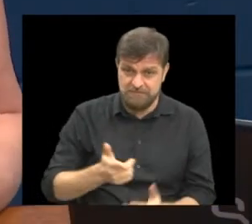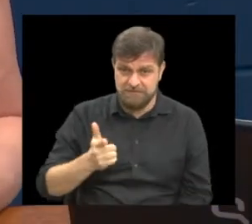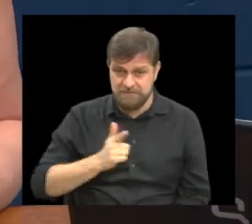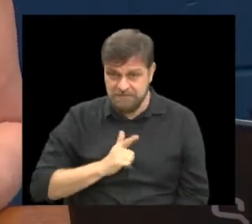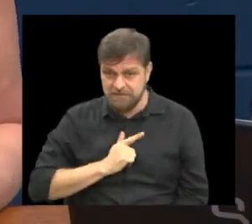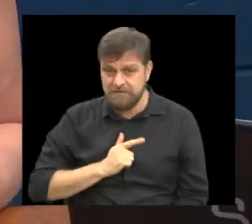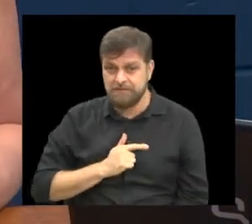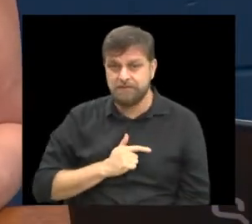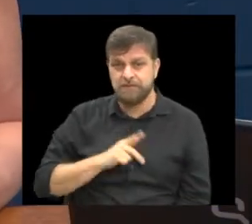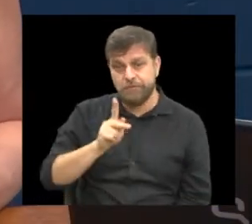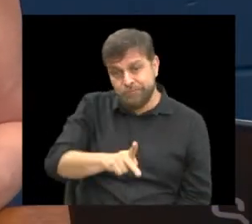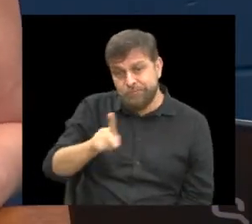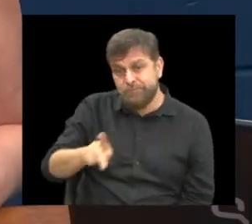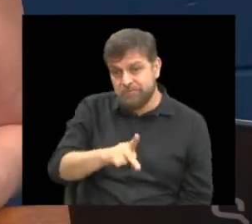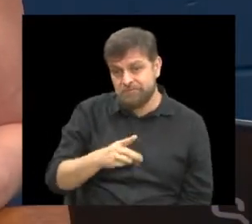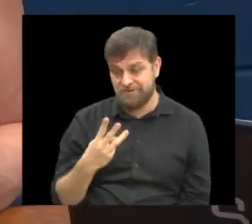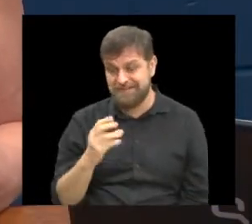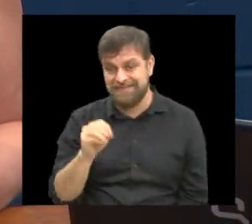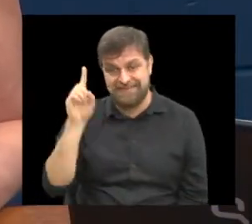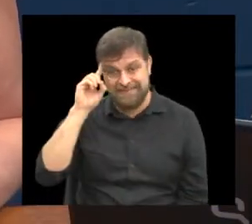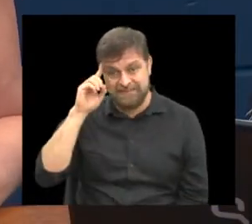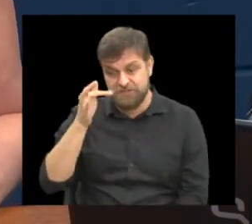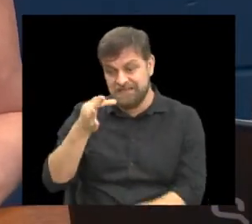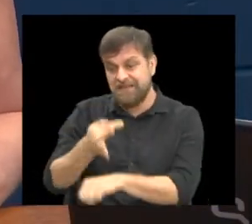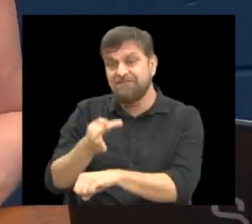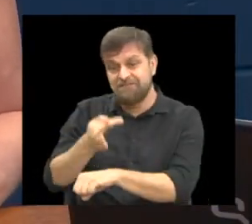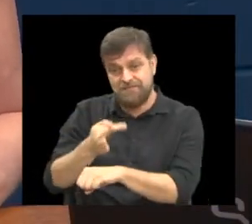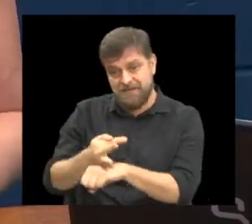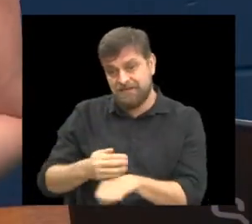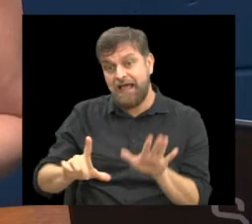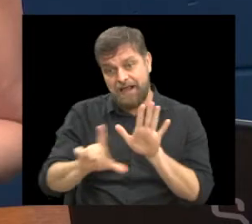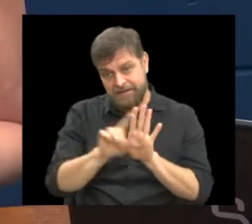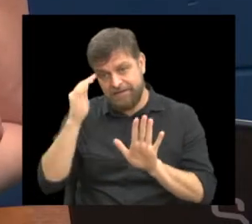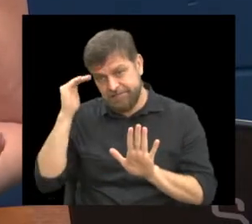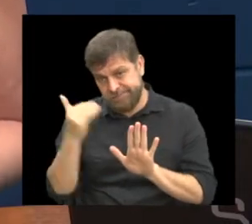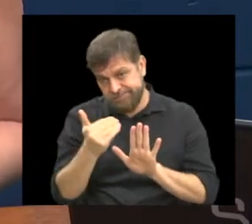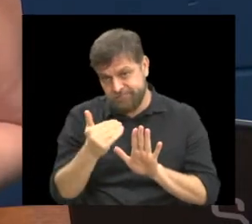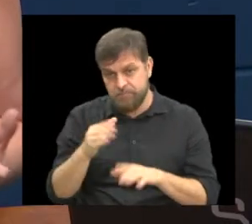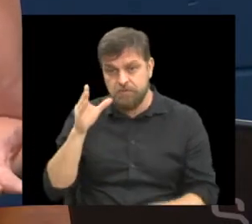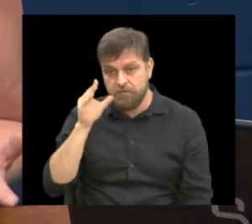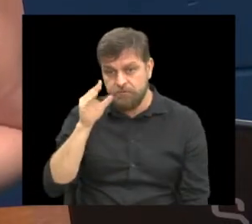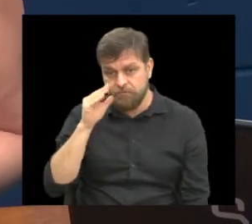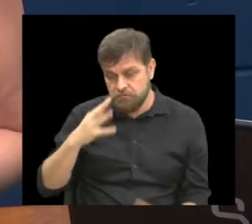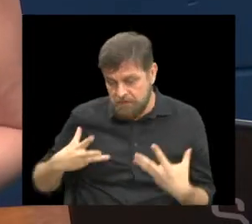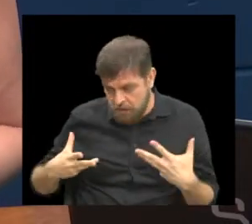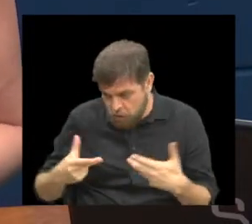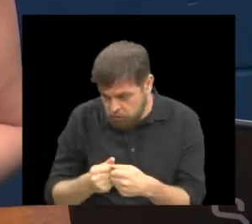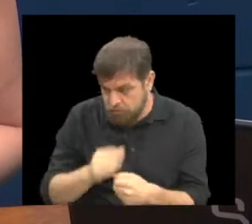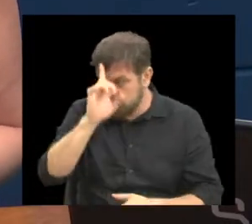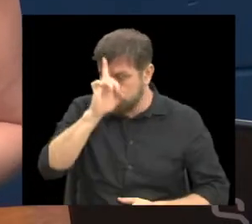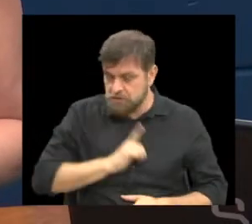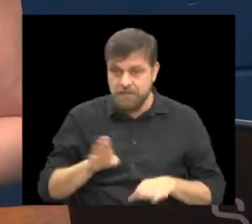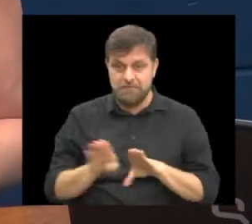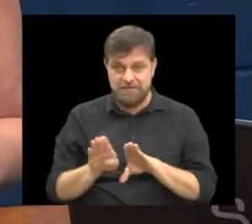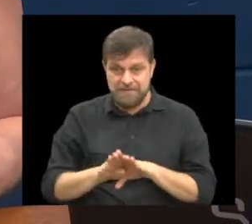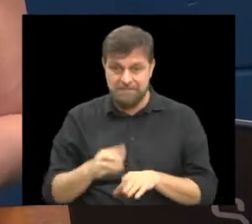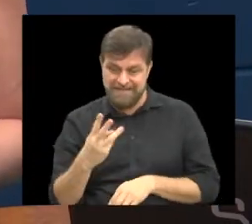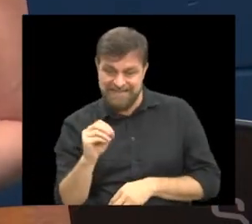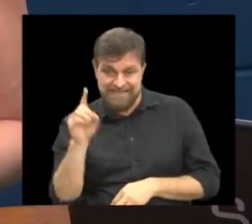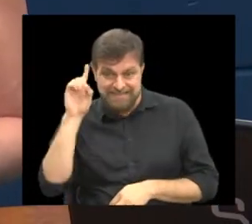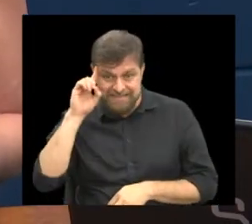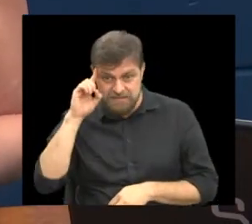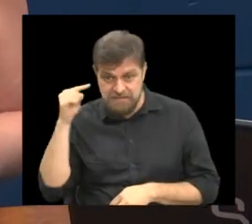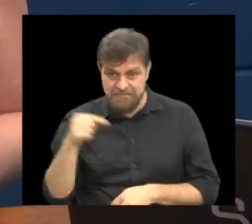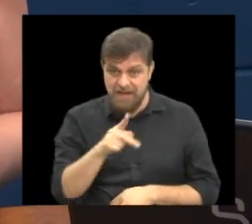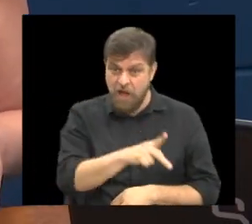dar férias para o professor, de 30 dias, que é o recesso. E todo funcionário nosso também teria direito a 30 dias, só que o professor,